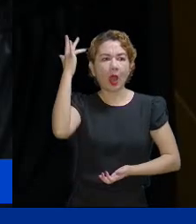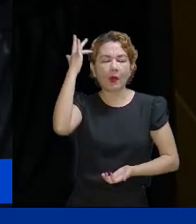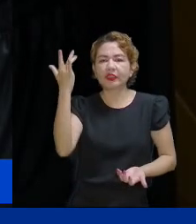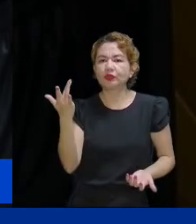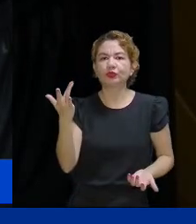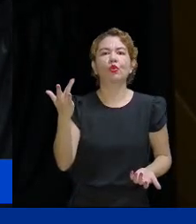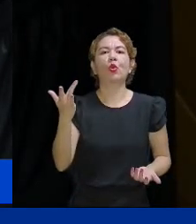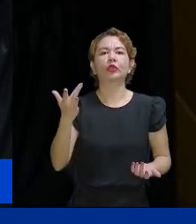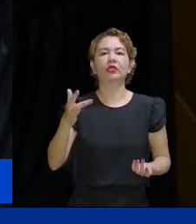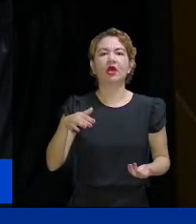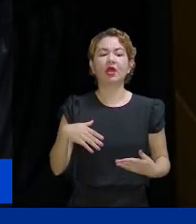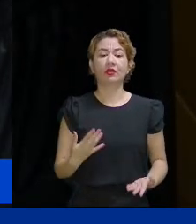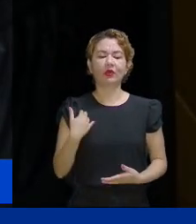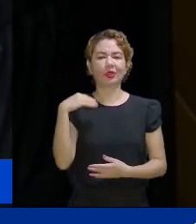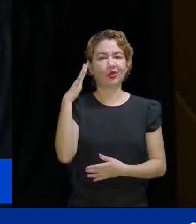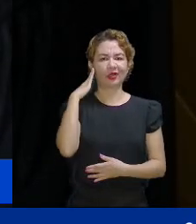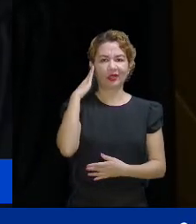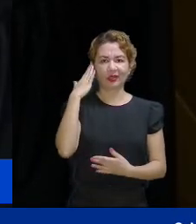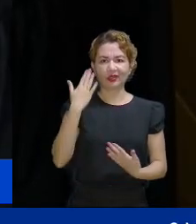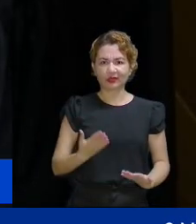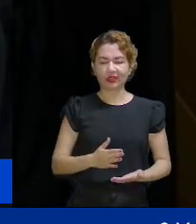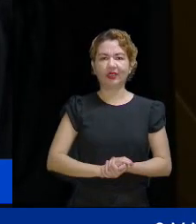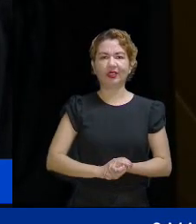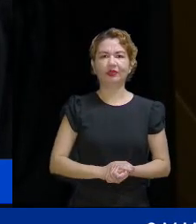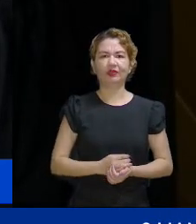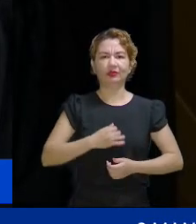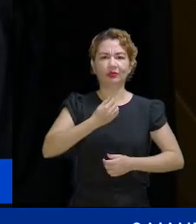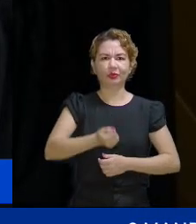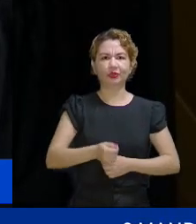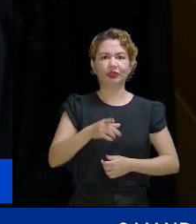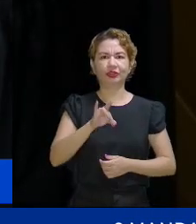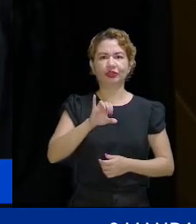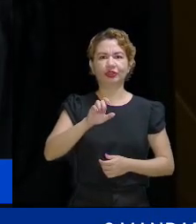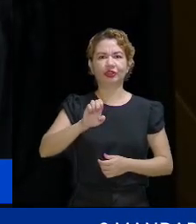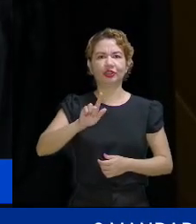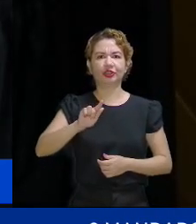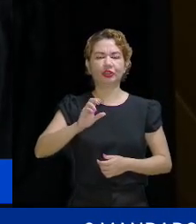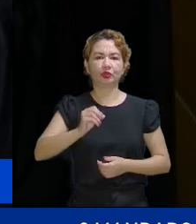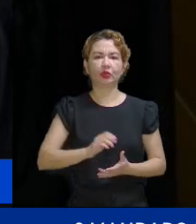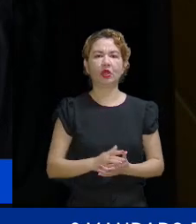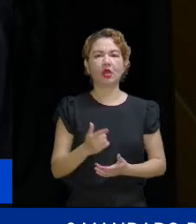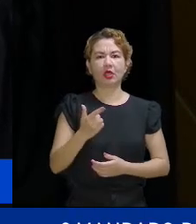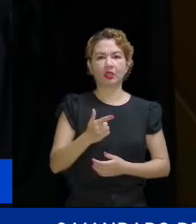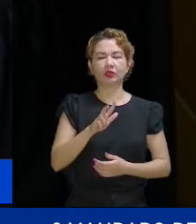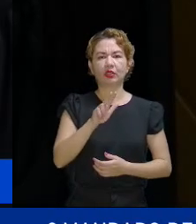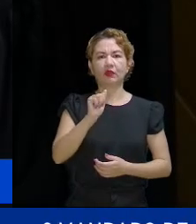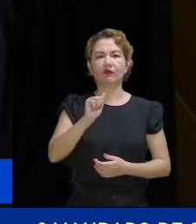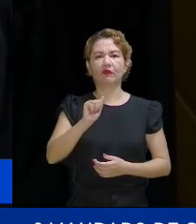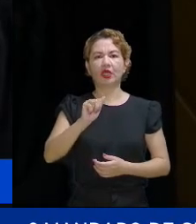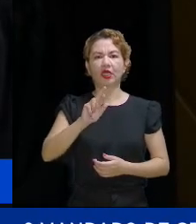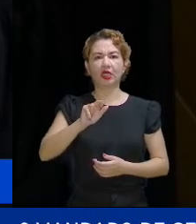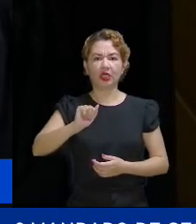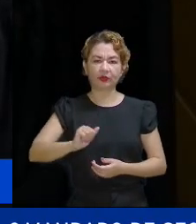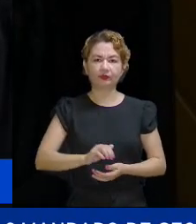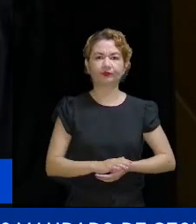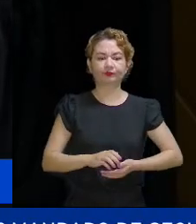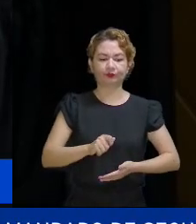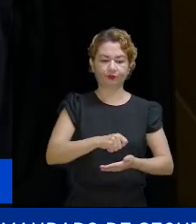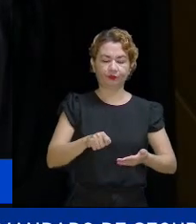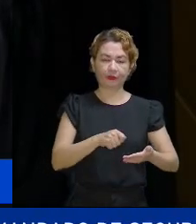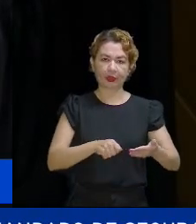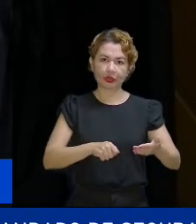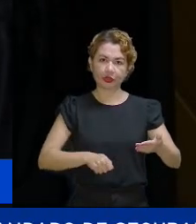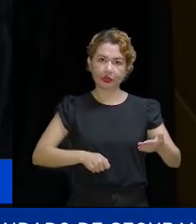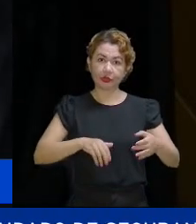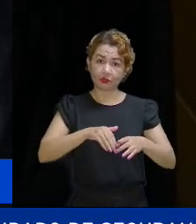E aqui eu estou entendendo que o colega lá, o juiz Diego, lá, segunda vara, o voto está escrito aqui, eu posso ler,